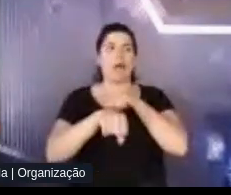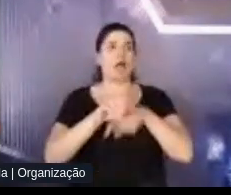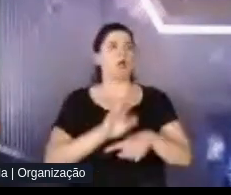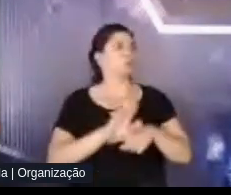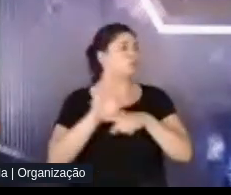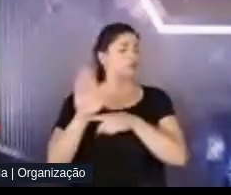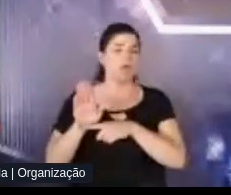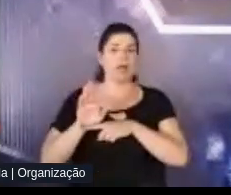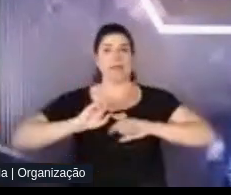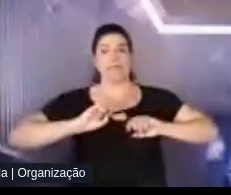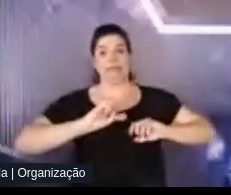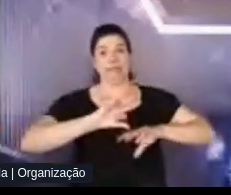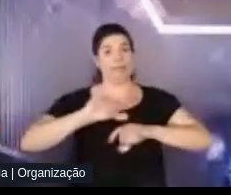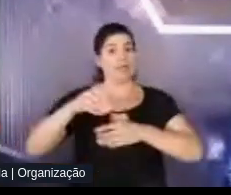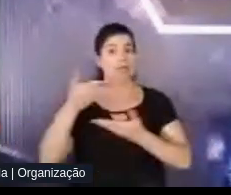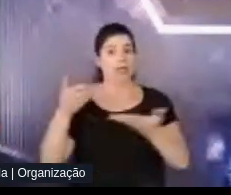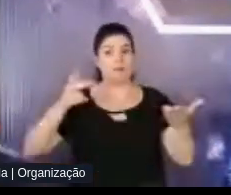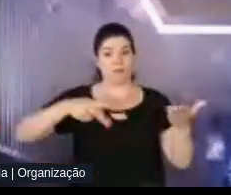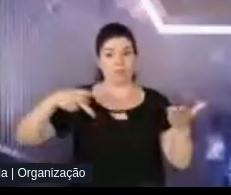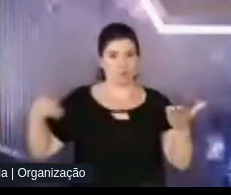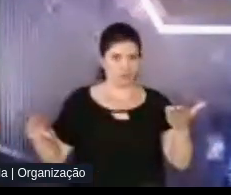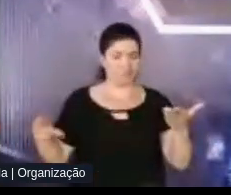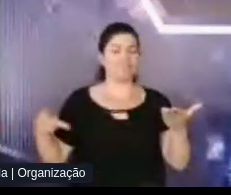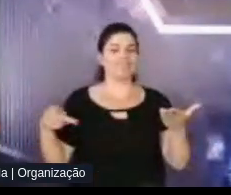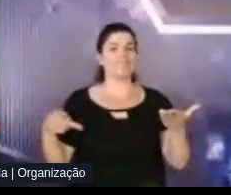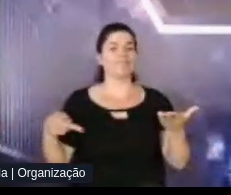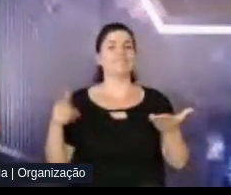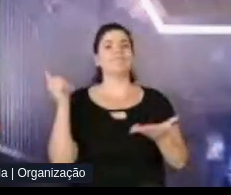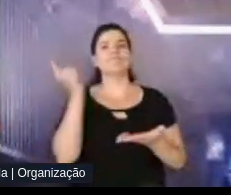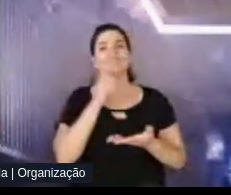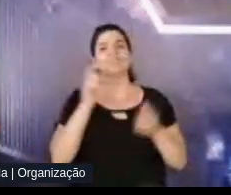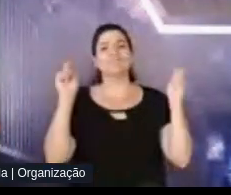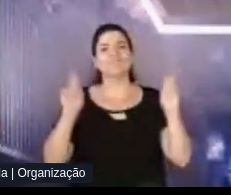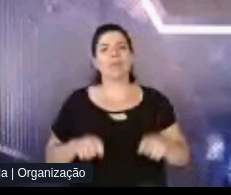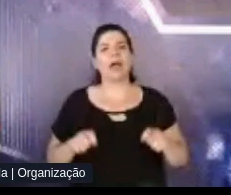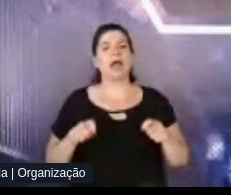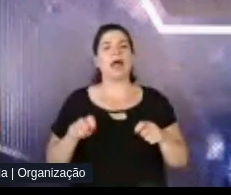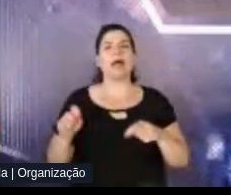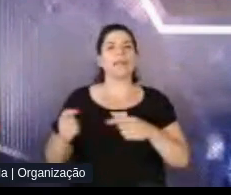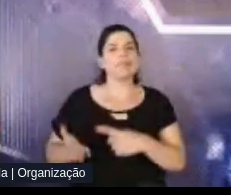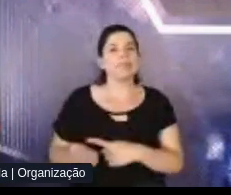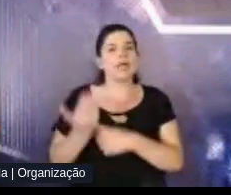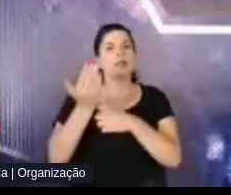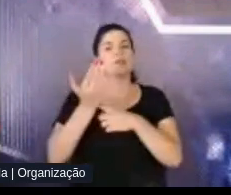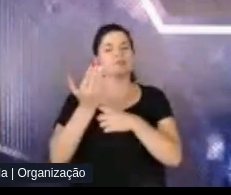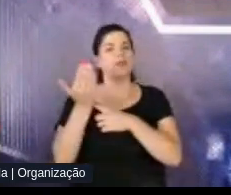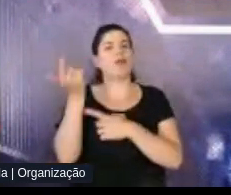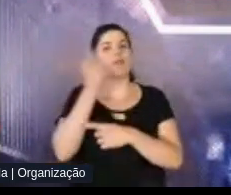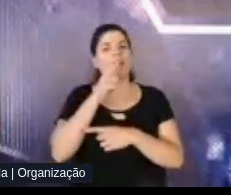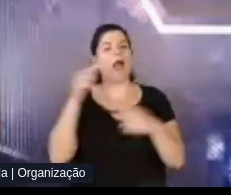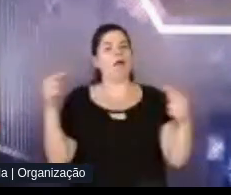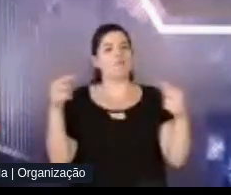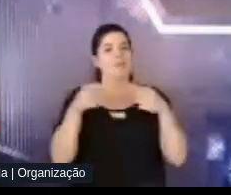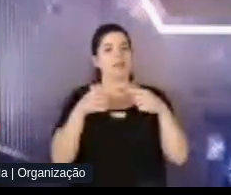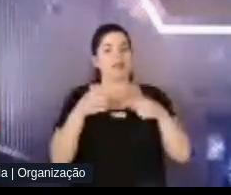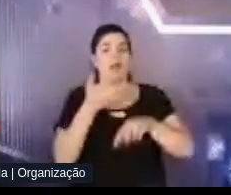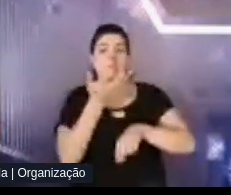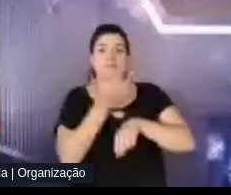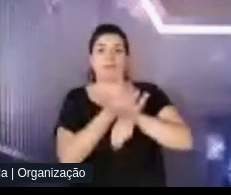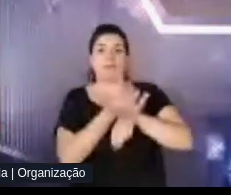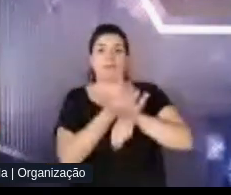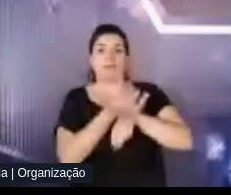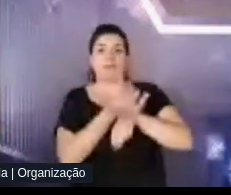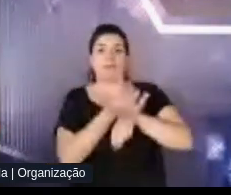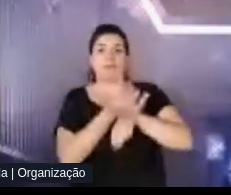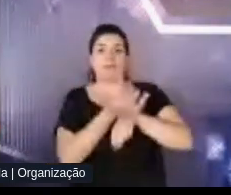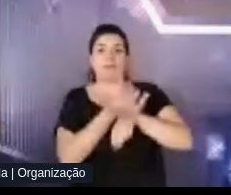na capacitação de professores para conseguirem colocar um pouco da tecnologia nas matérias que hoje a gente vê muito presente